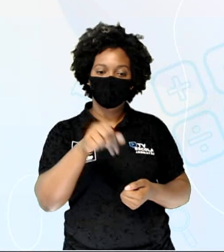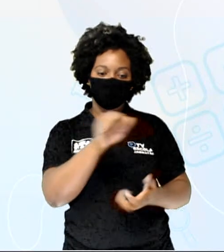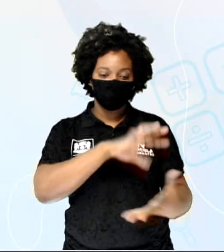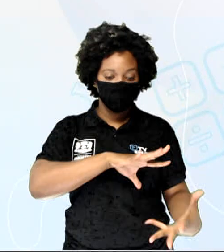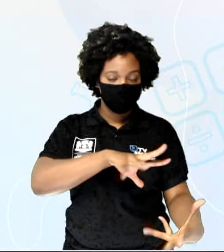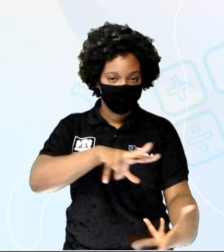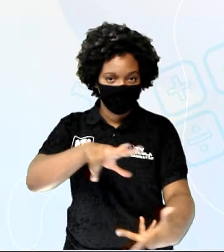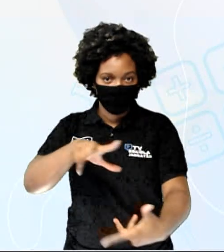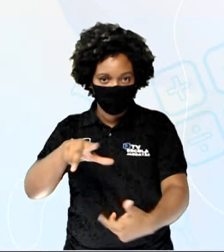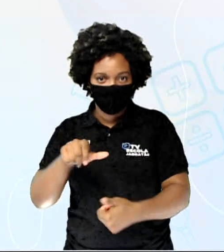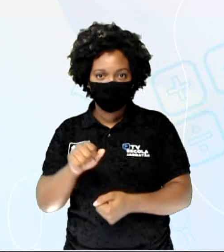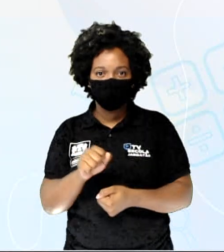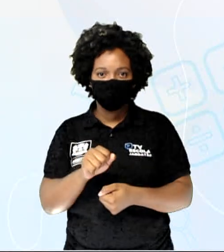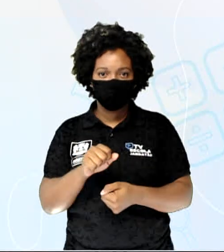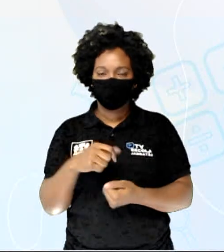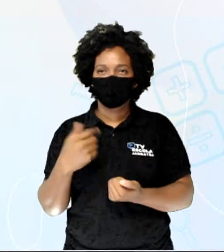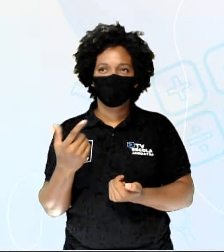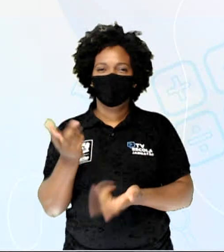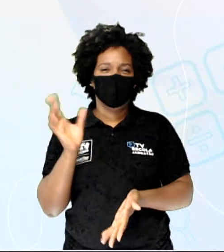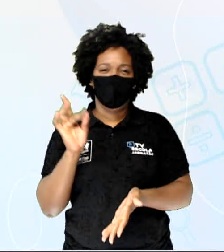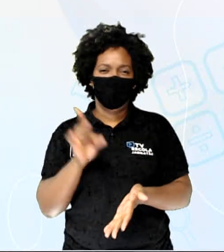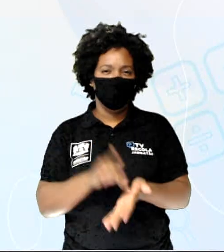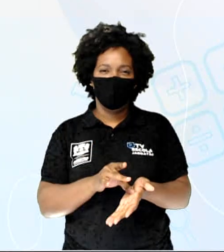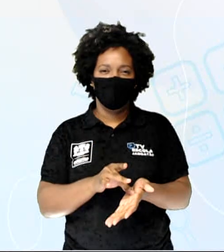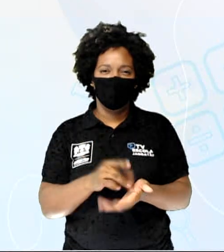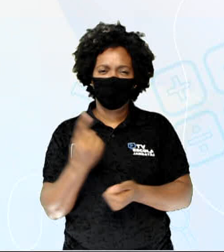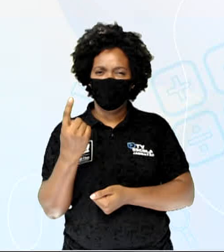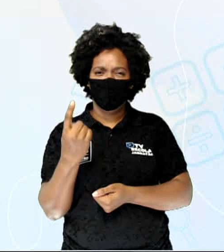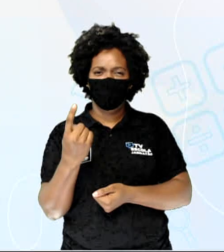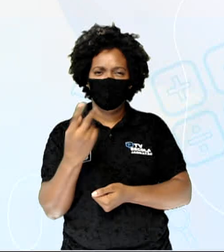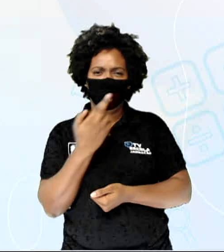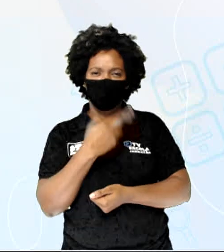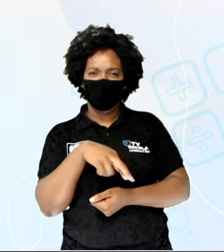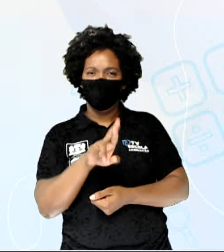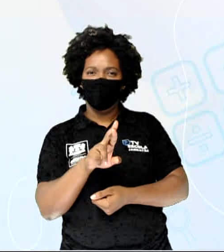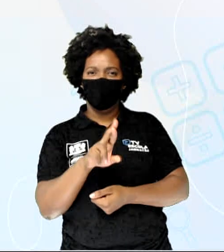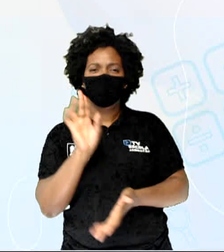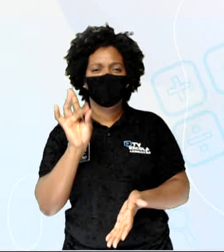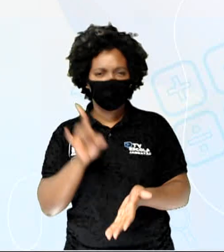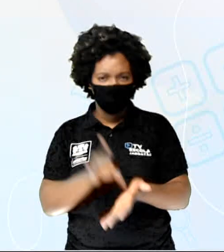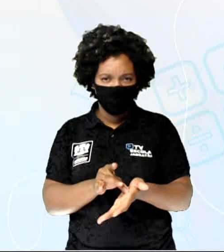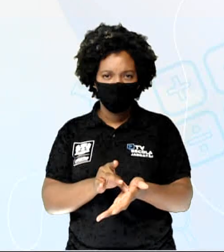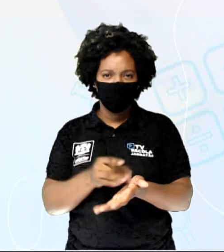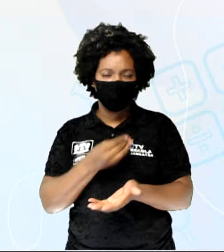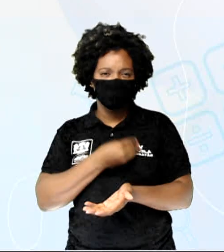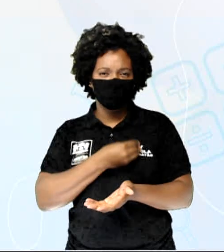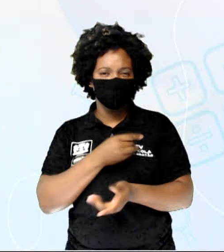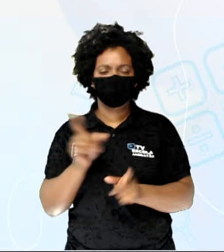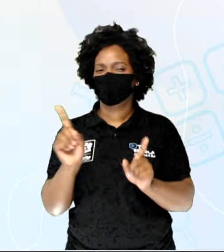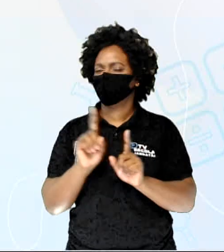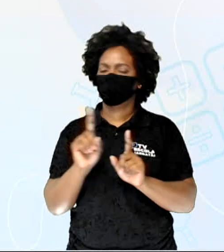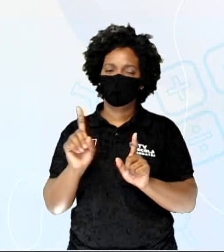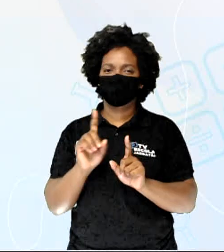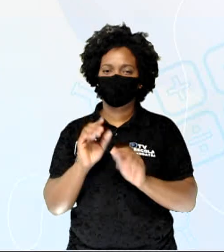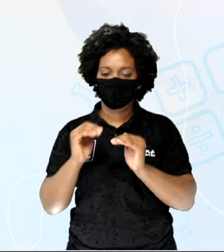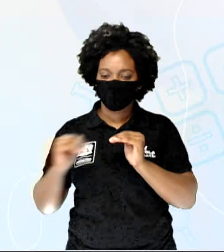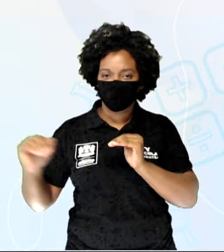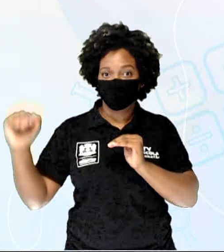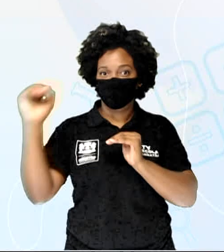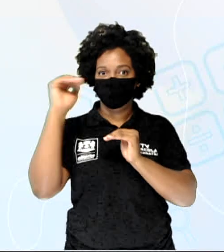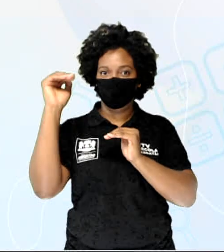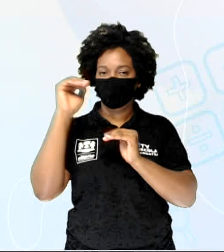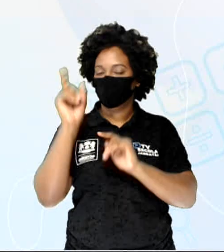mundo. Não existe uma única religião que seja verdadeira e que esteja acima das